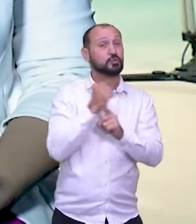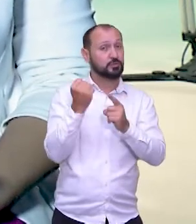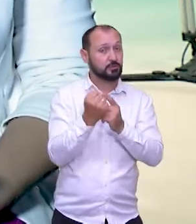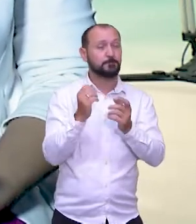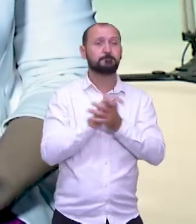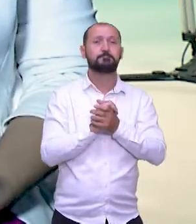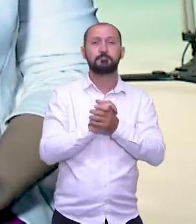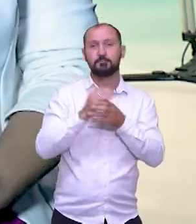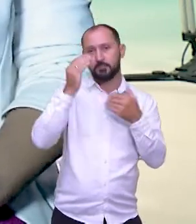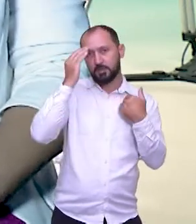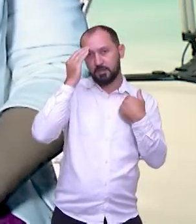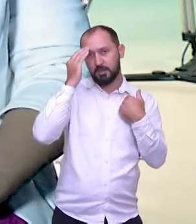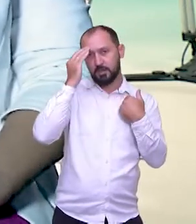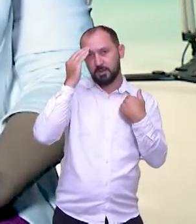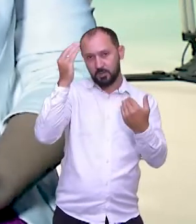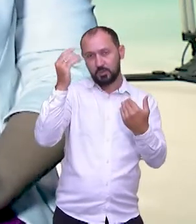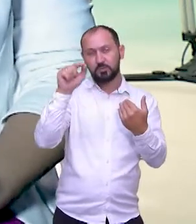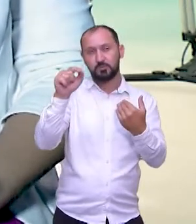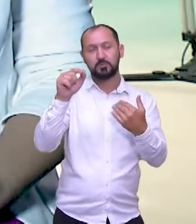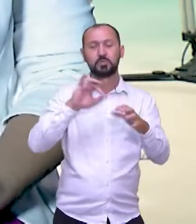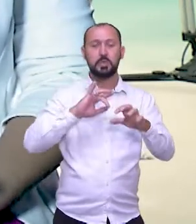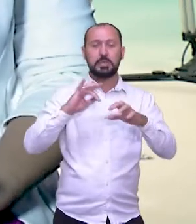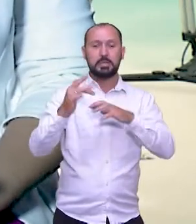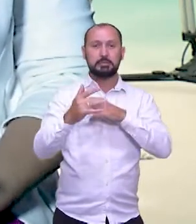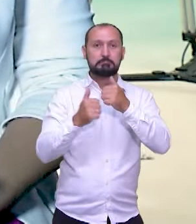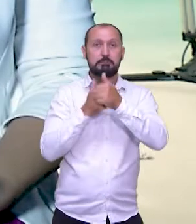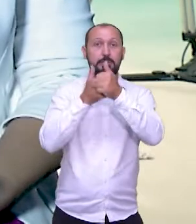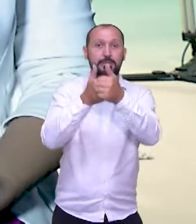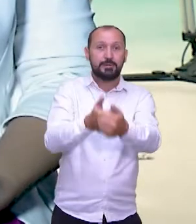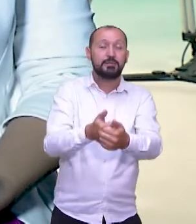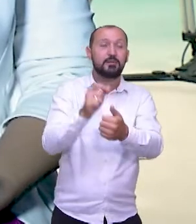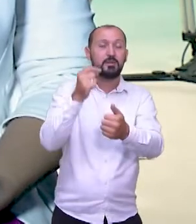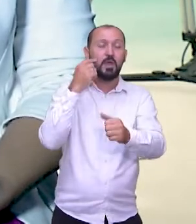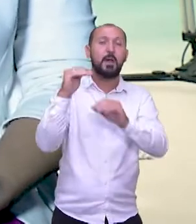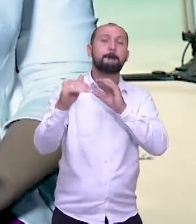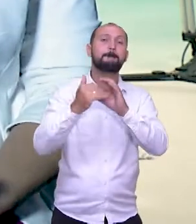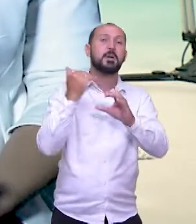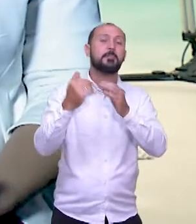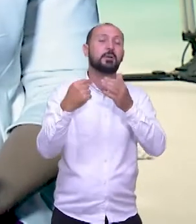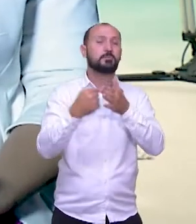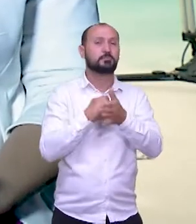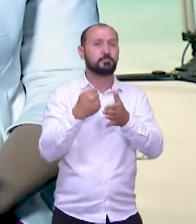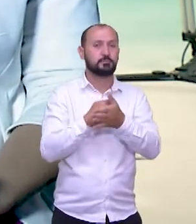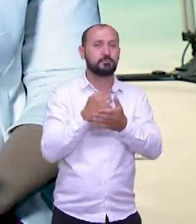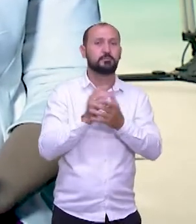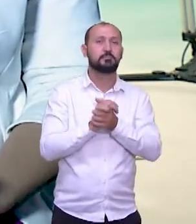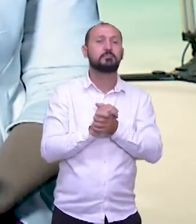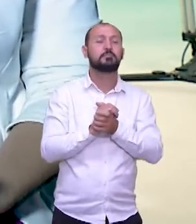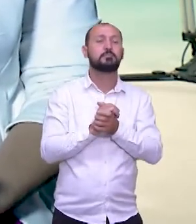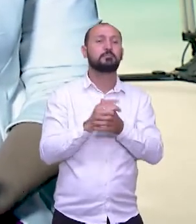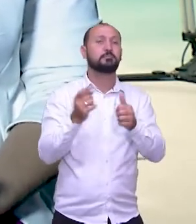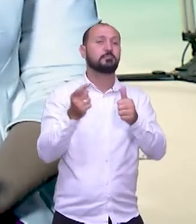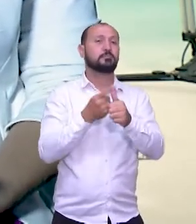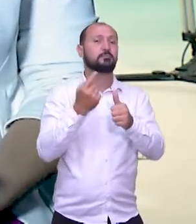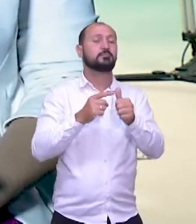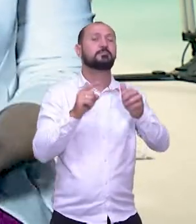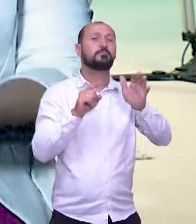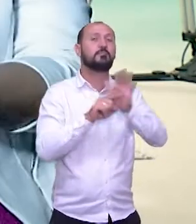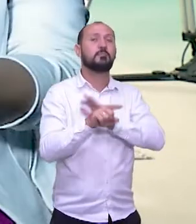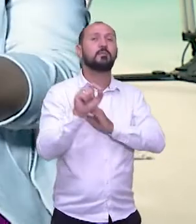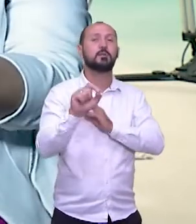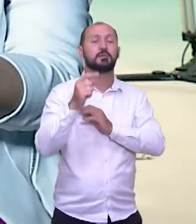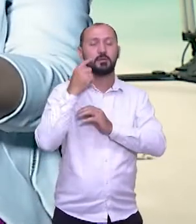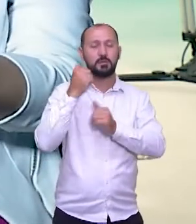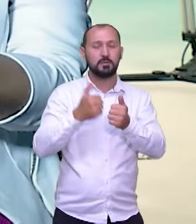a sociedade. Agradeço também todos os nossos seguidores da Assembleia Legislativa que enviaram as suas perguntas. E eu vou agora para a primeira